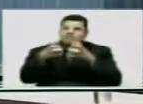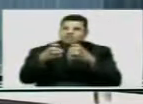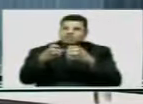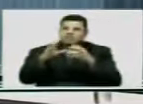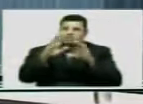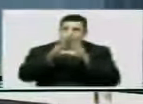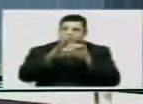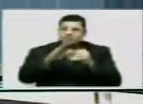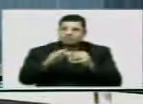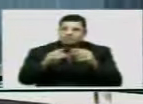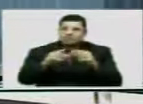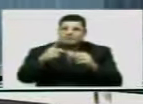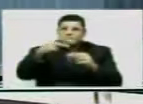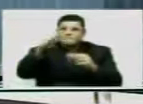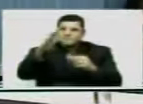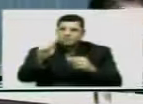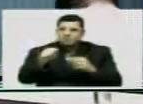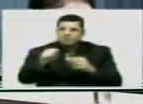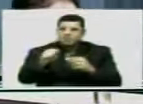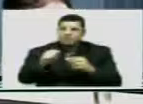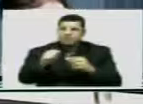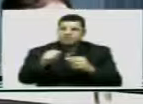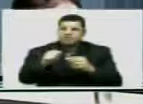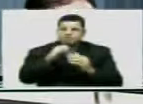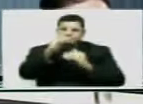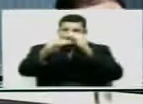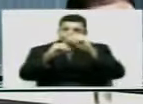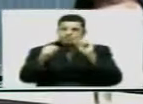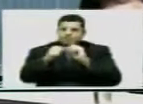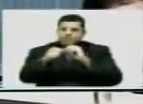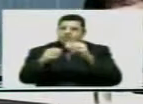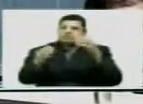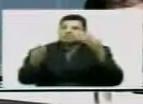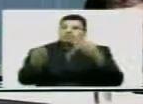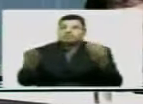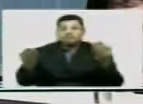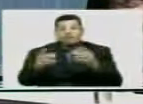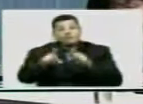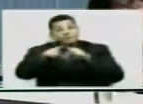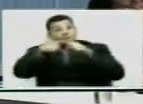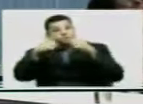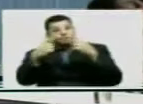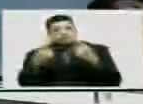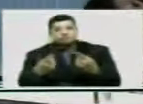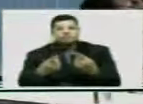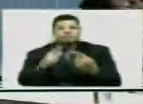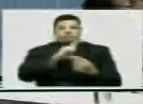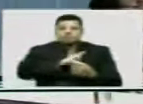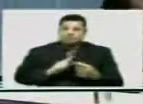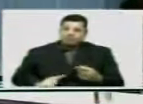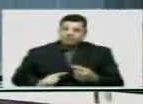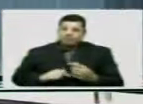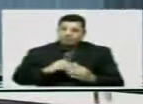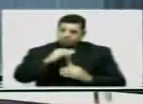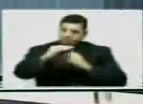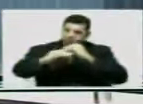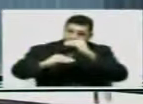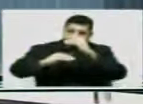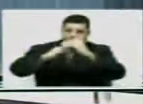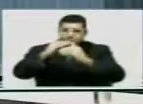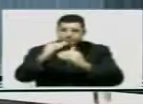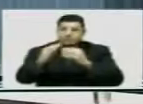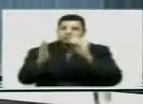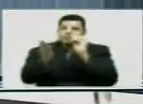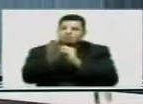na nulidade da concorrência pública, ainda que o processo seja concluído. Mas o governo prosseguiu.